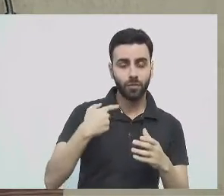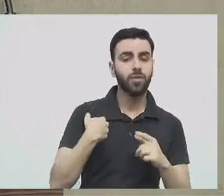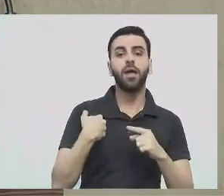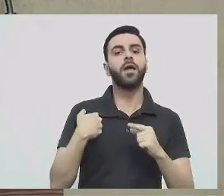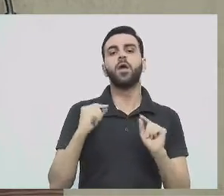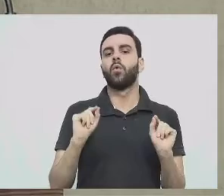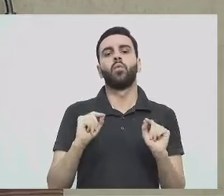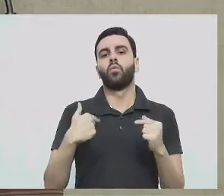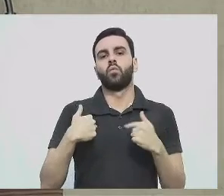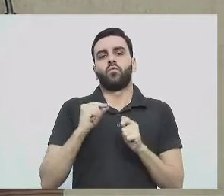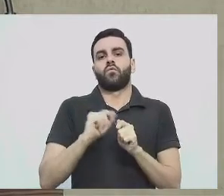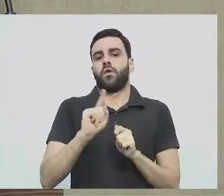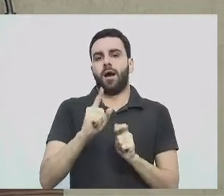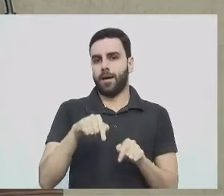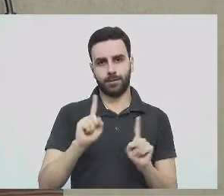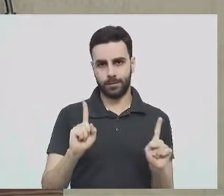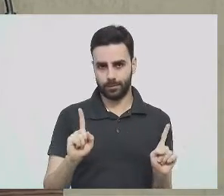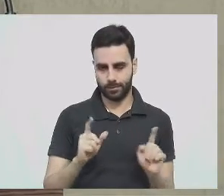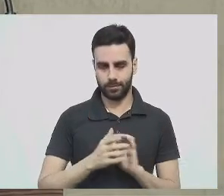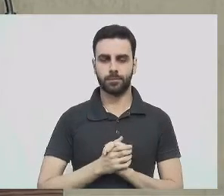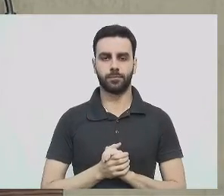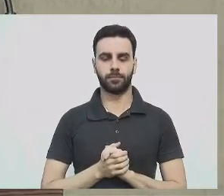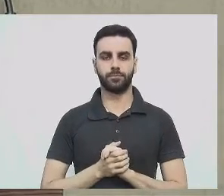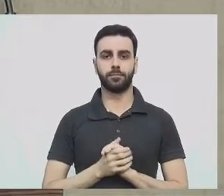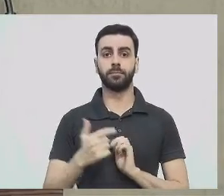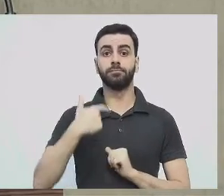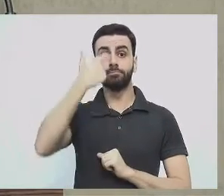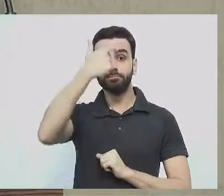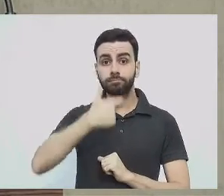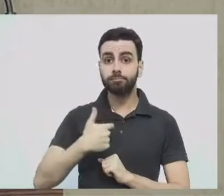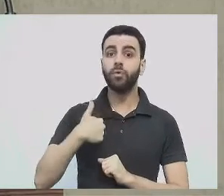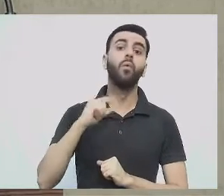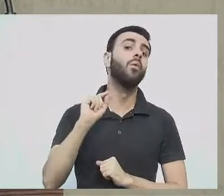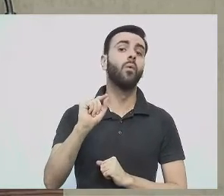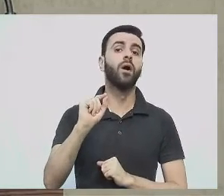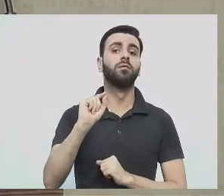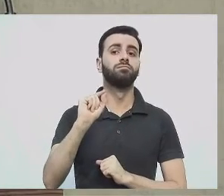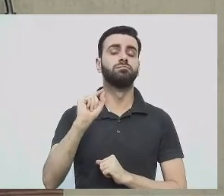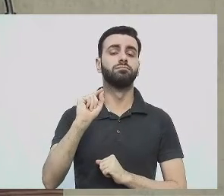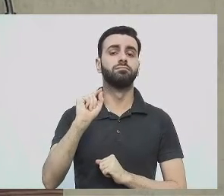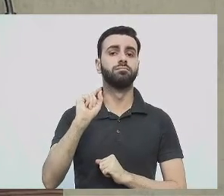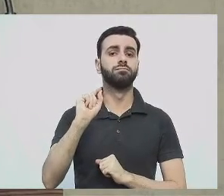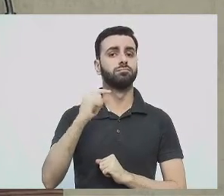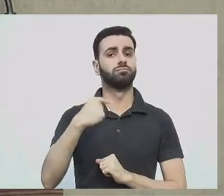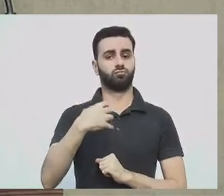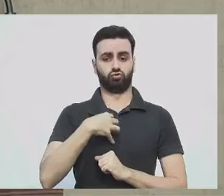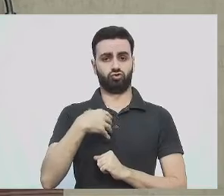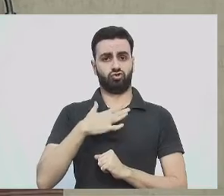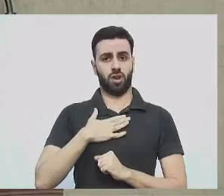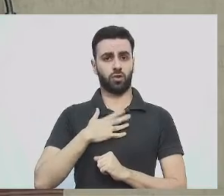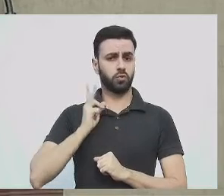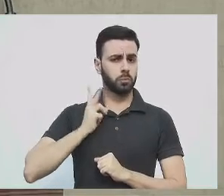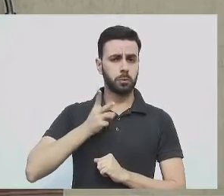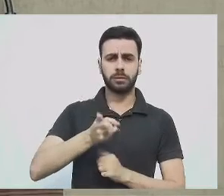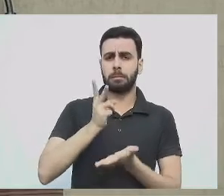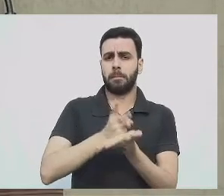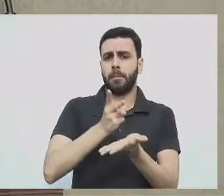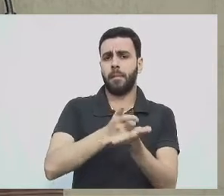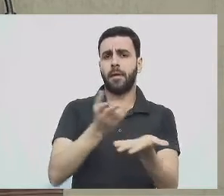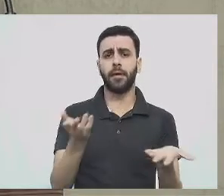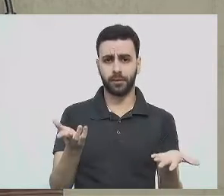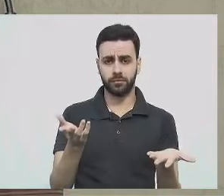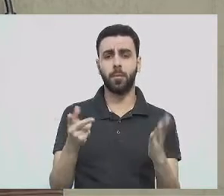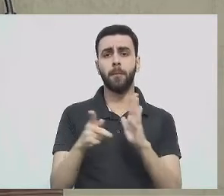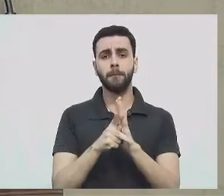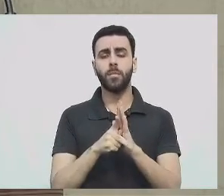dessa forma, não, pode ter certeza. Montanha é uma montanha e vai sempre ser uma montanha, e